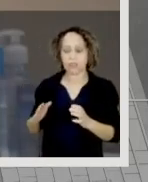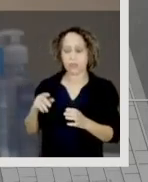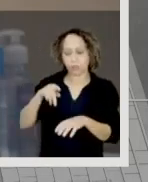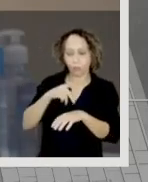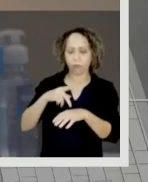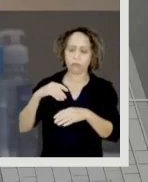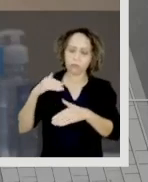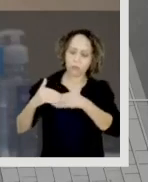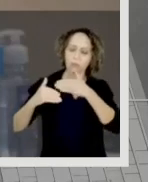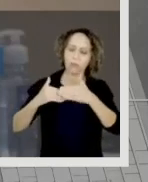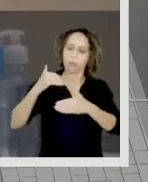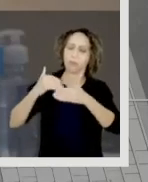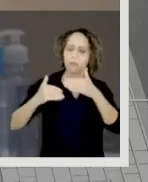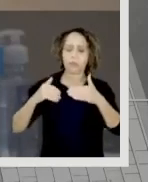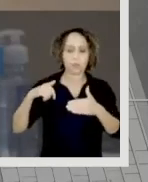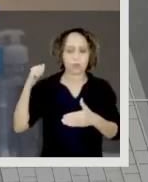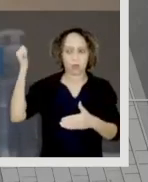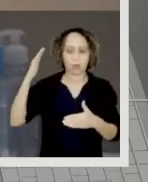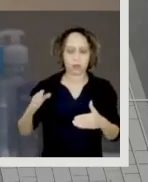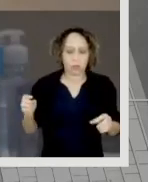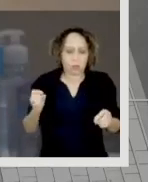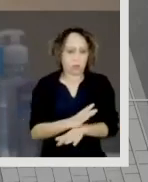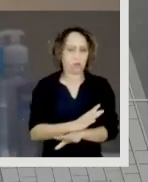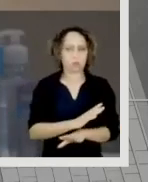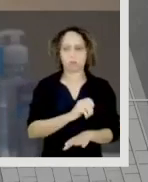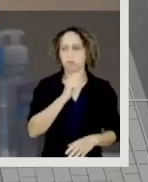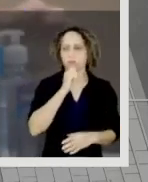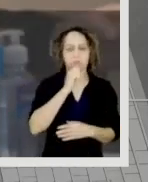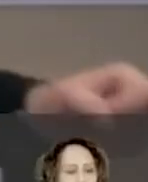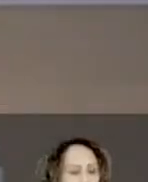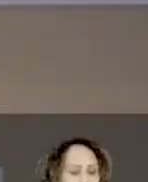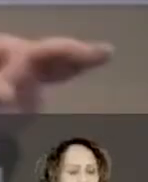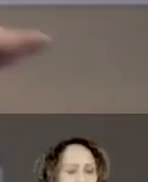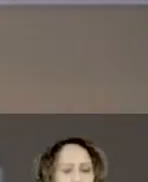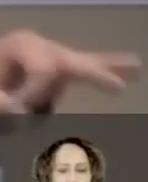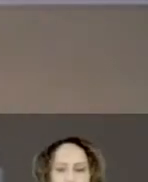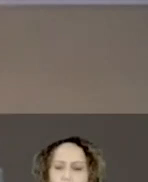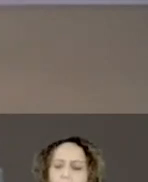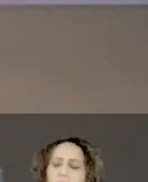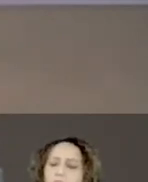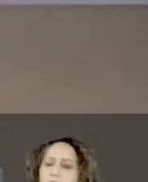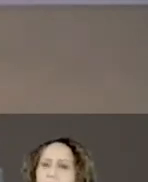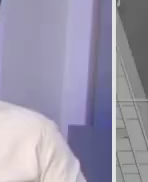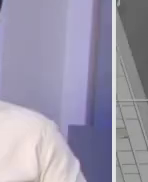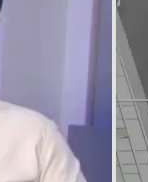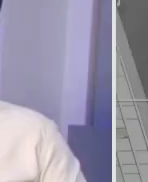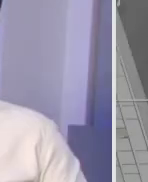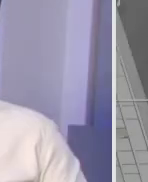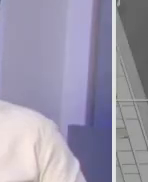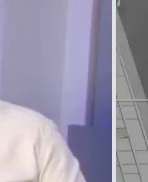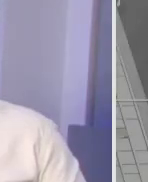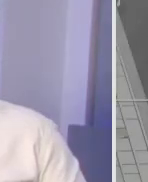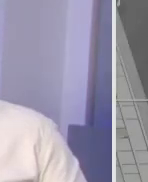uma possível vice, né, presidência aí junto com o Dória. Muito bem. Adriles Jorge, eu quero saber se esse movimento vai dar